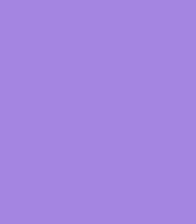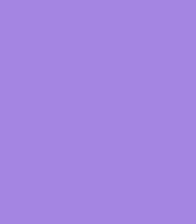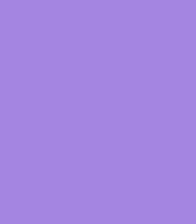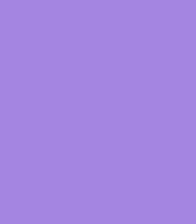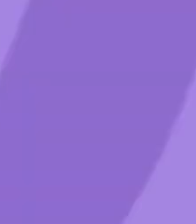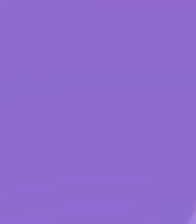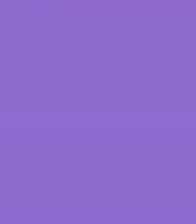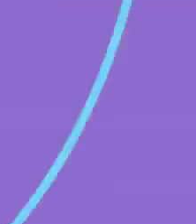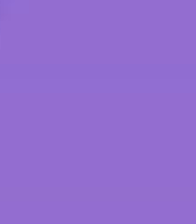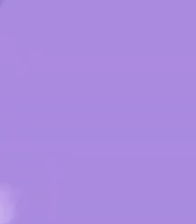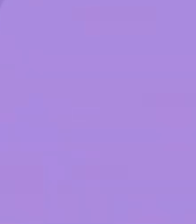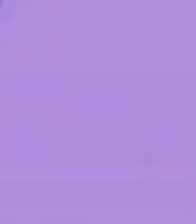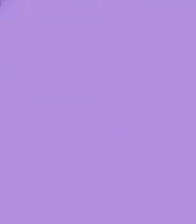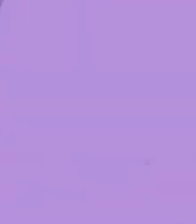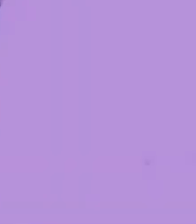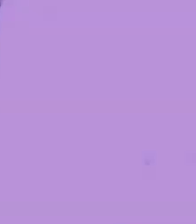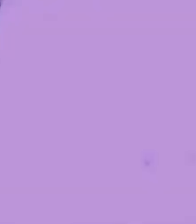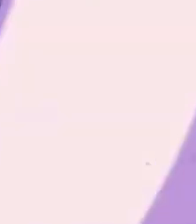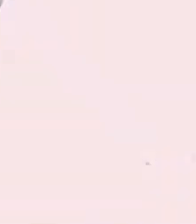e